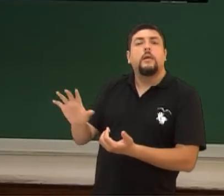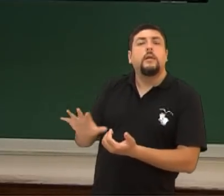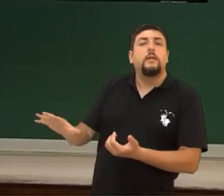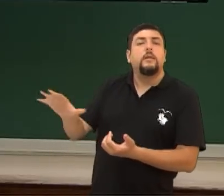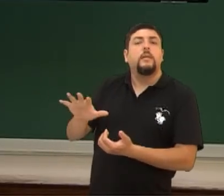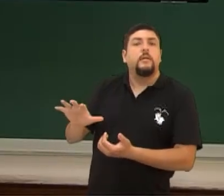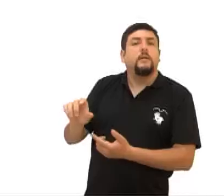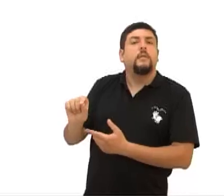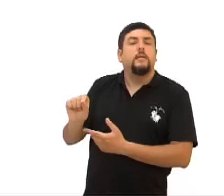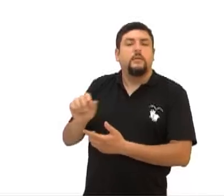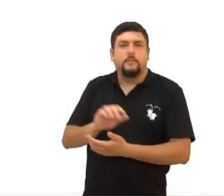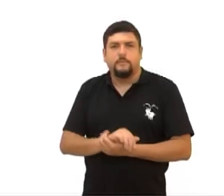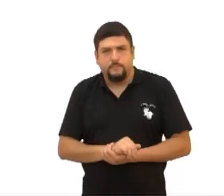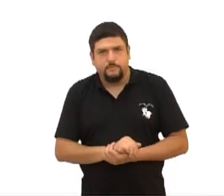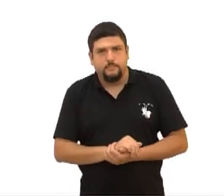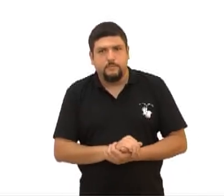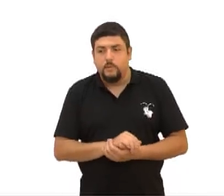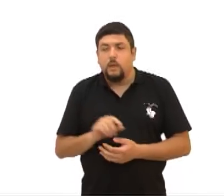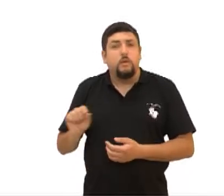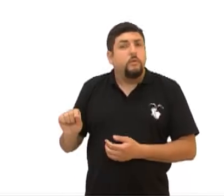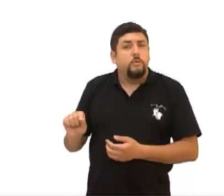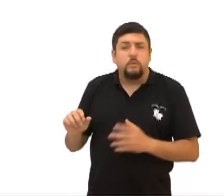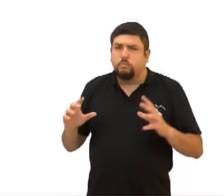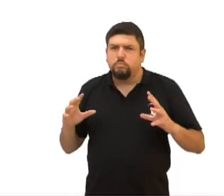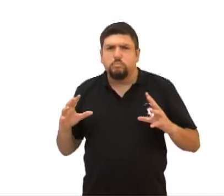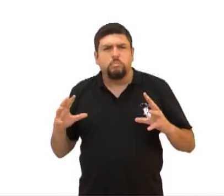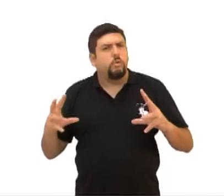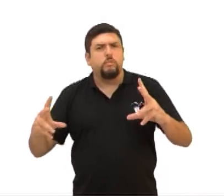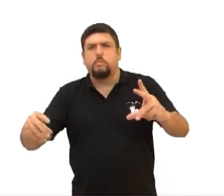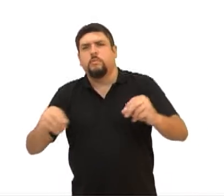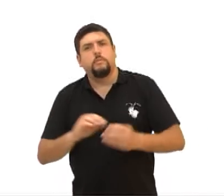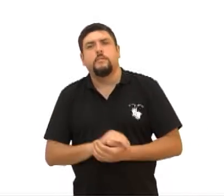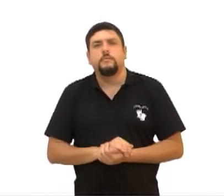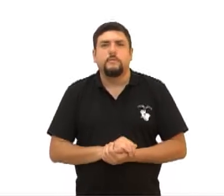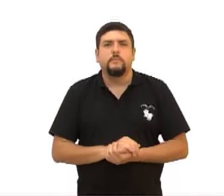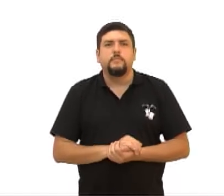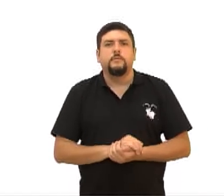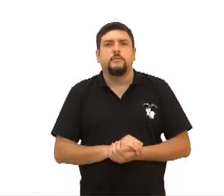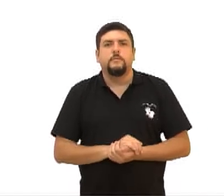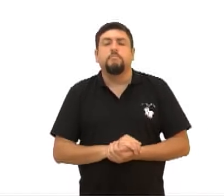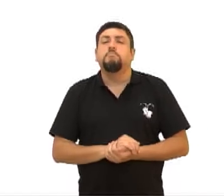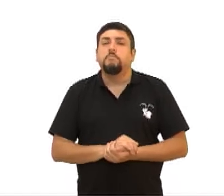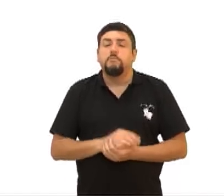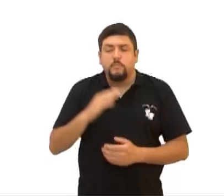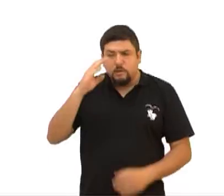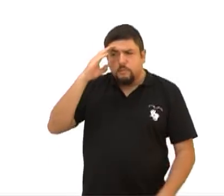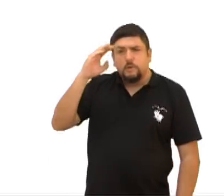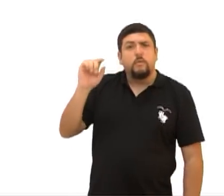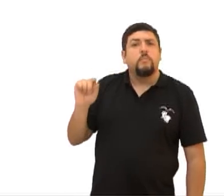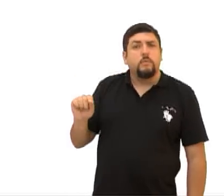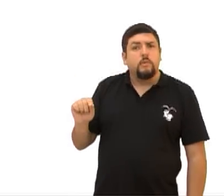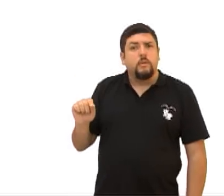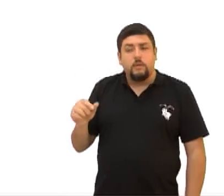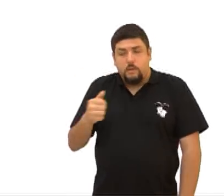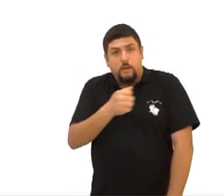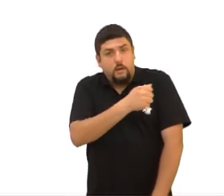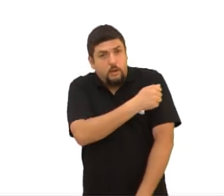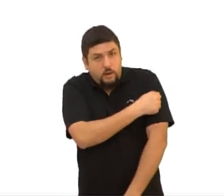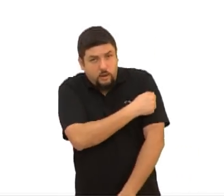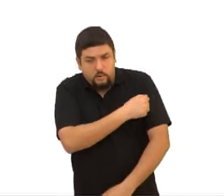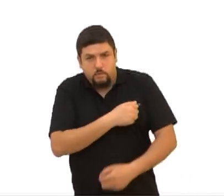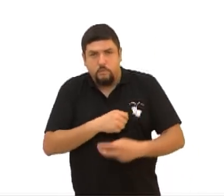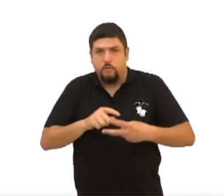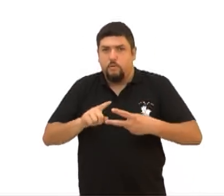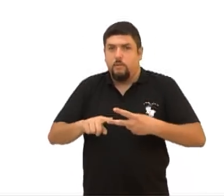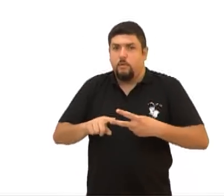Então, veja aqui comigo. Destina-se a toda a sociedade brasileira. Principalmente quem? Estudantes, leitores